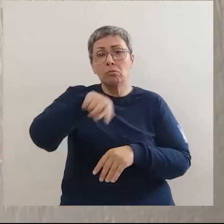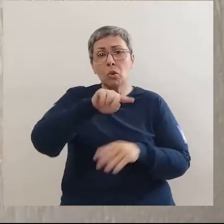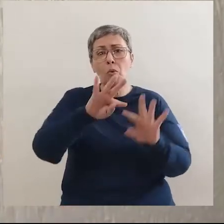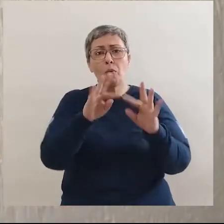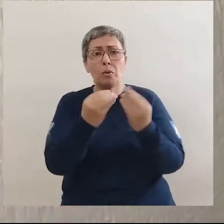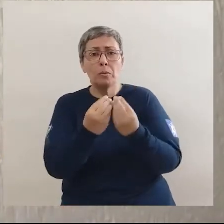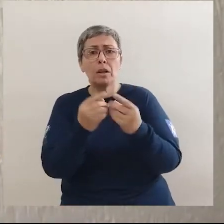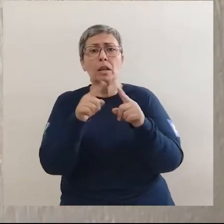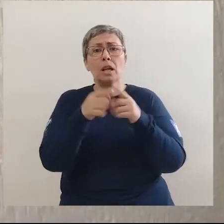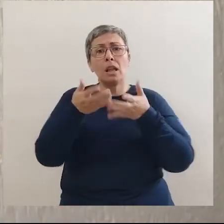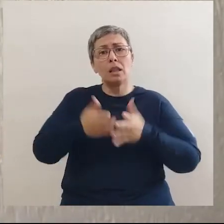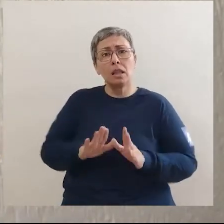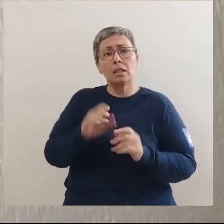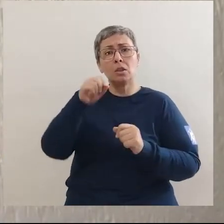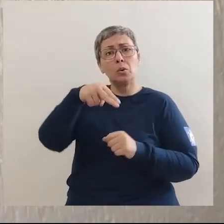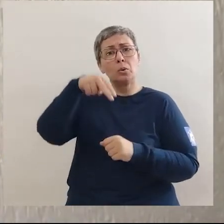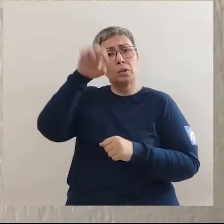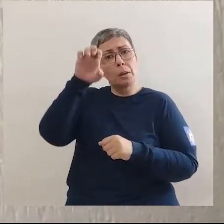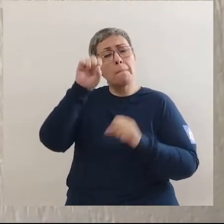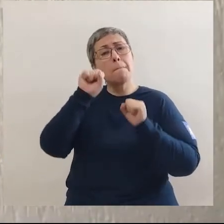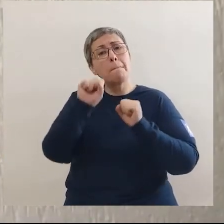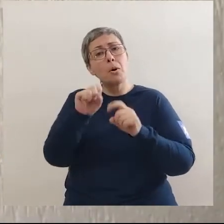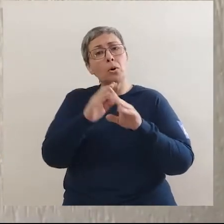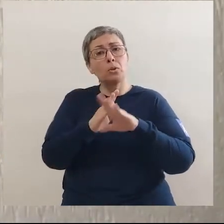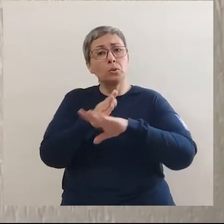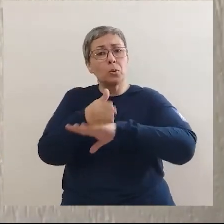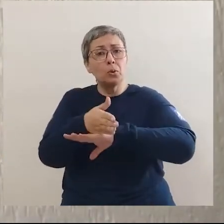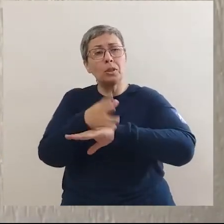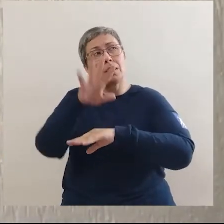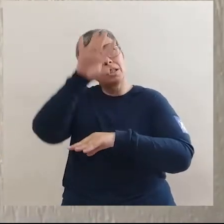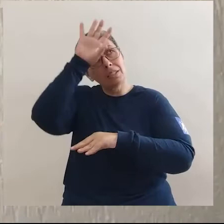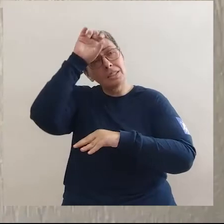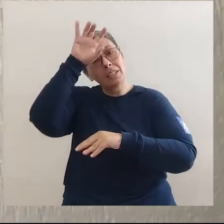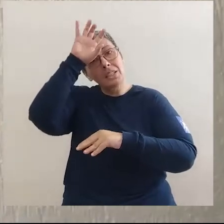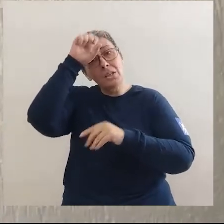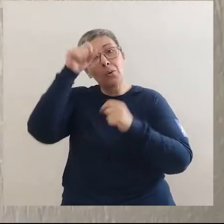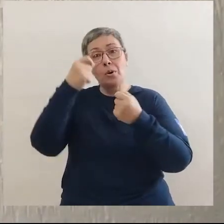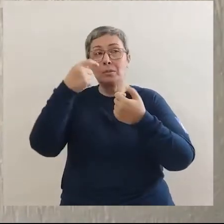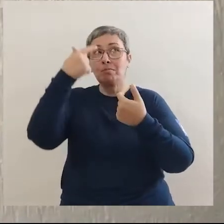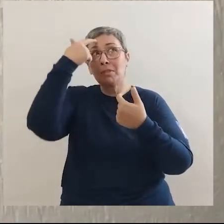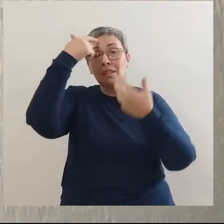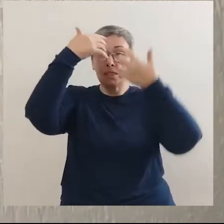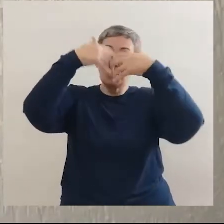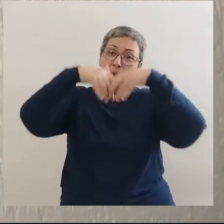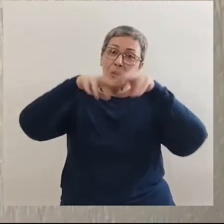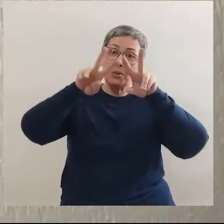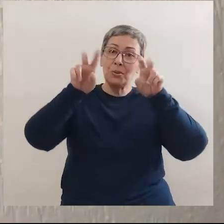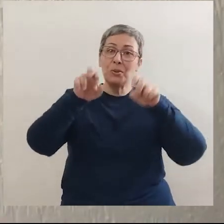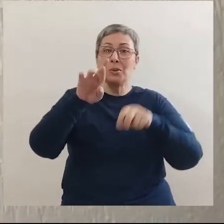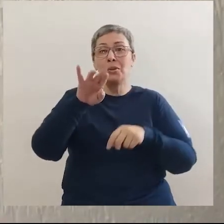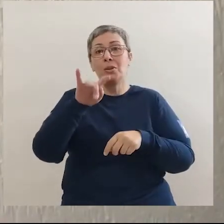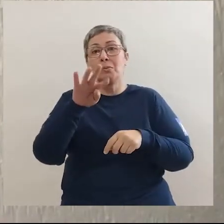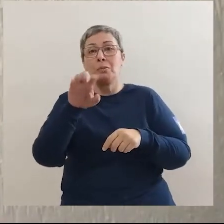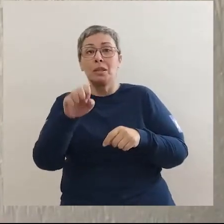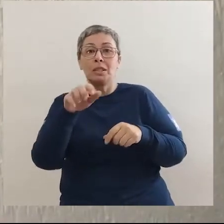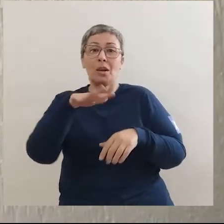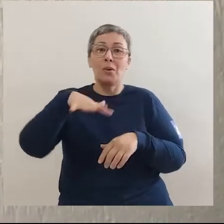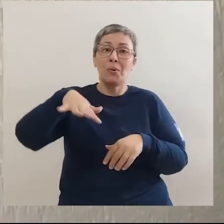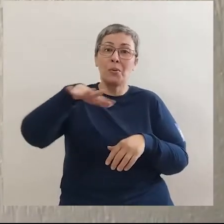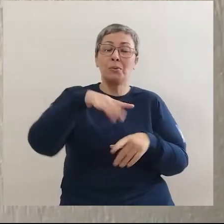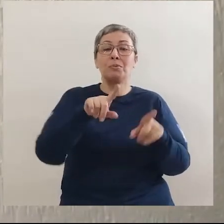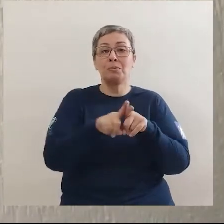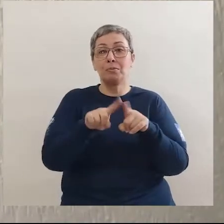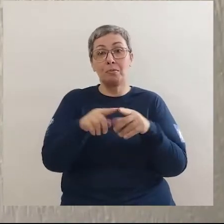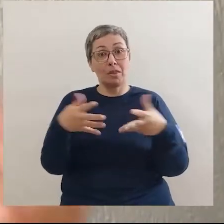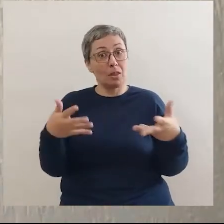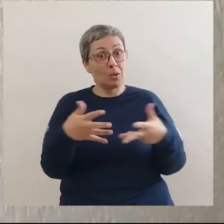de lá do Nordeste, vocês podem acessar algumas lembranças aí quando pensa nisso, né? Quando pensa no repente, quando pensa nessa região. Agora, se